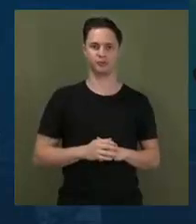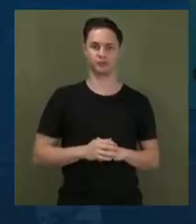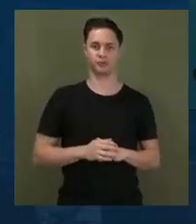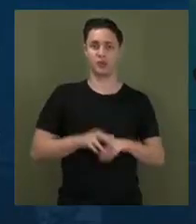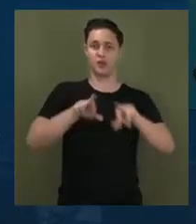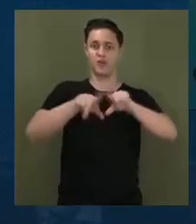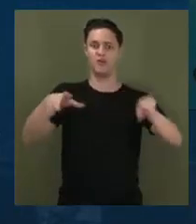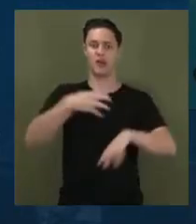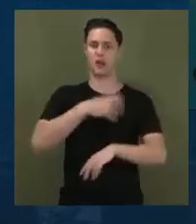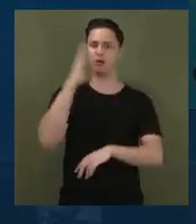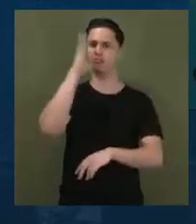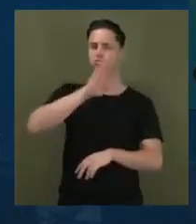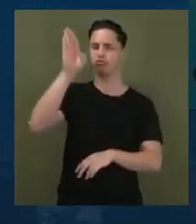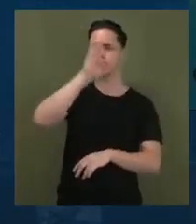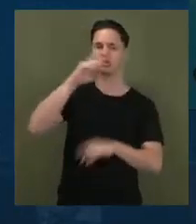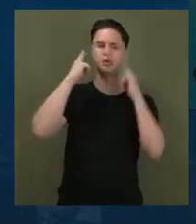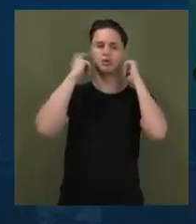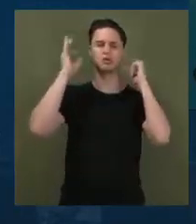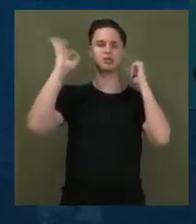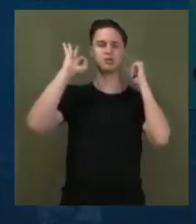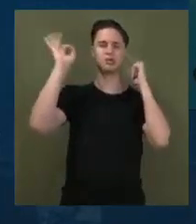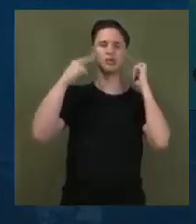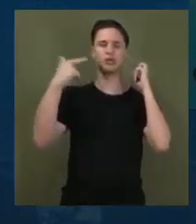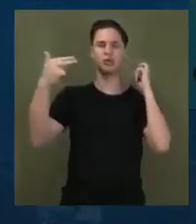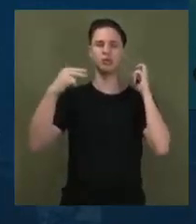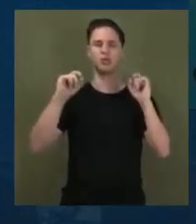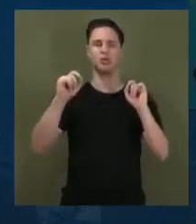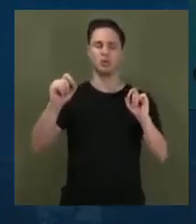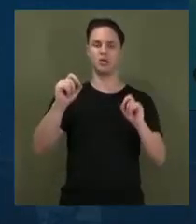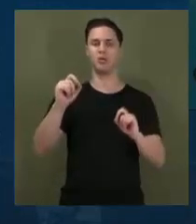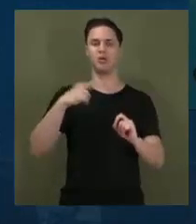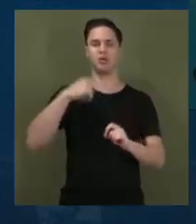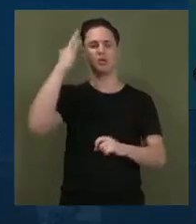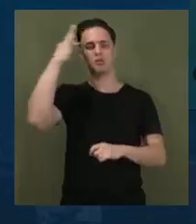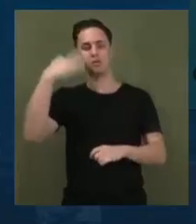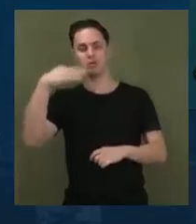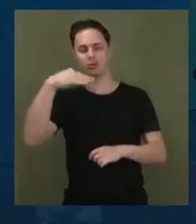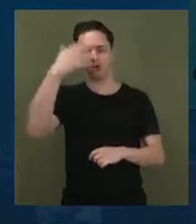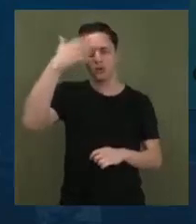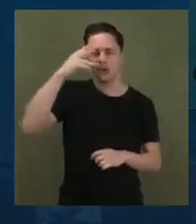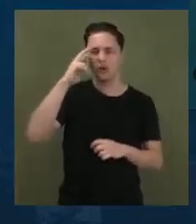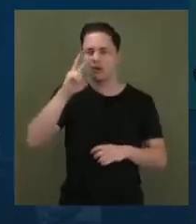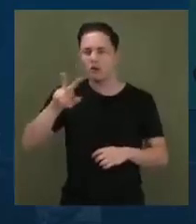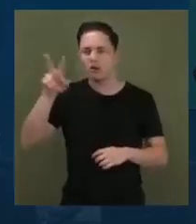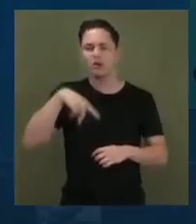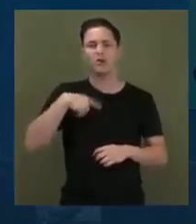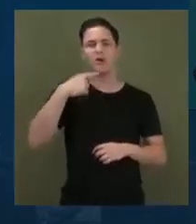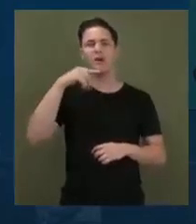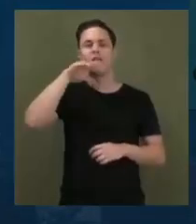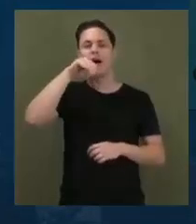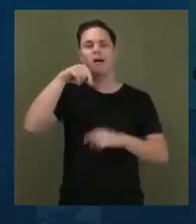Vários sintomas, tontura, zumbido, lipotímia, síncopes, dor de cabeça, visão turva, fala arrastada, vários